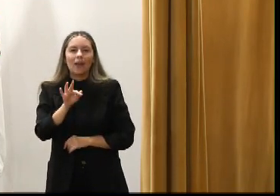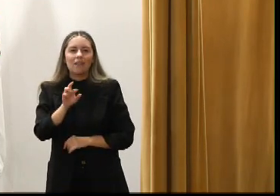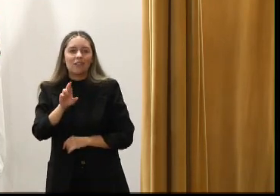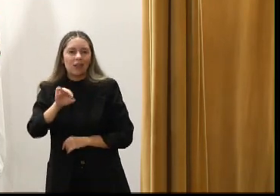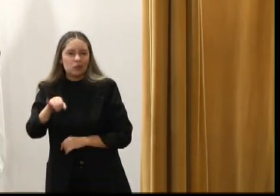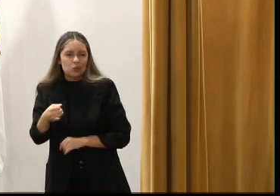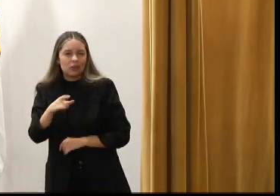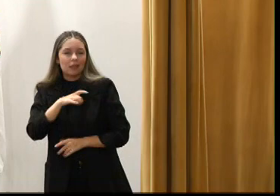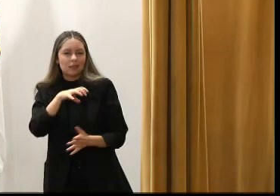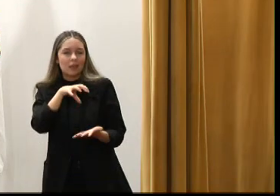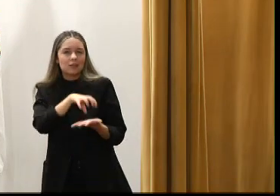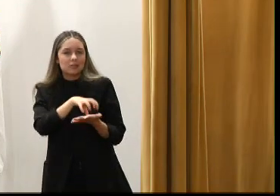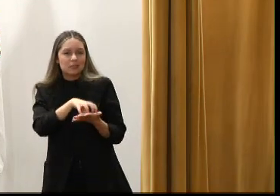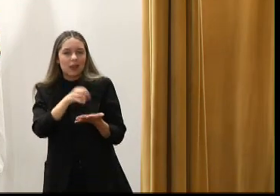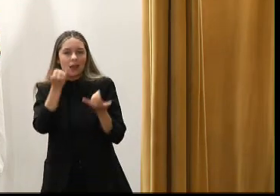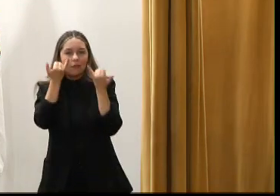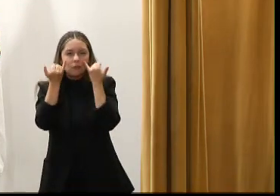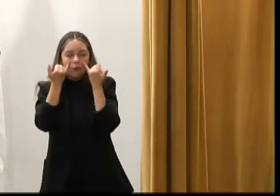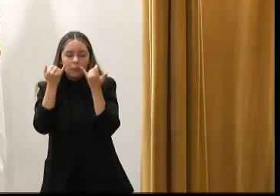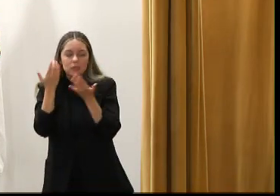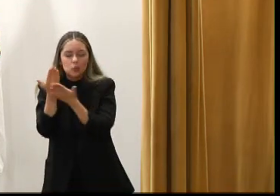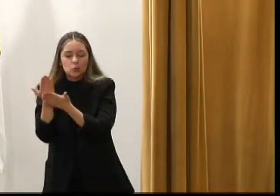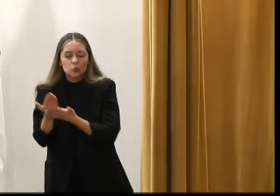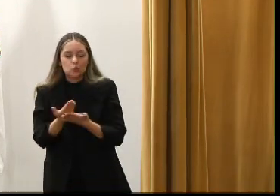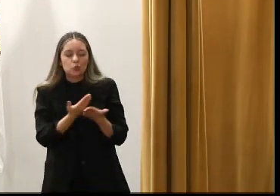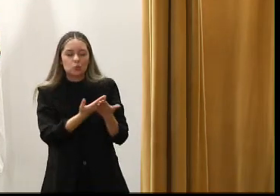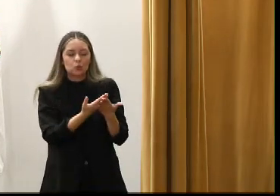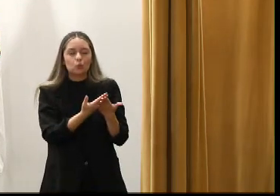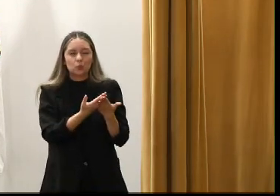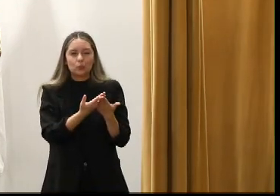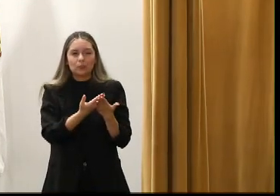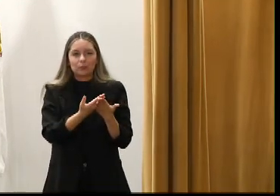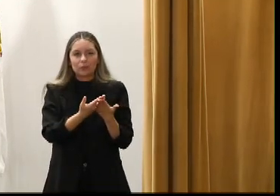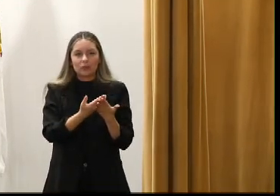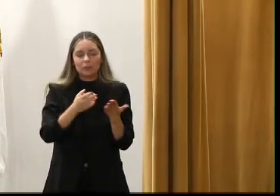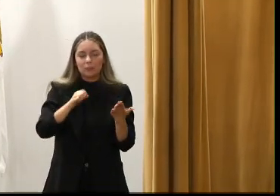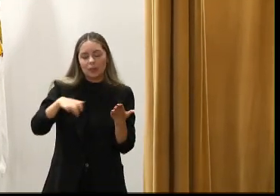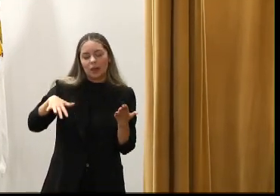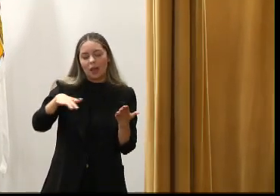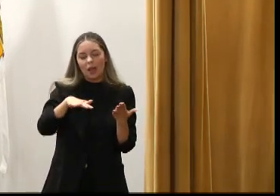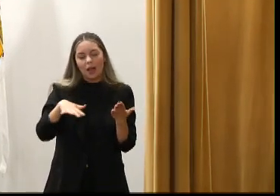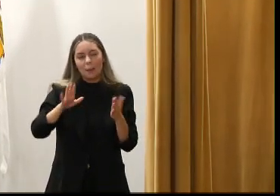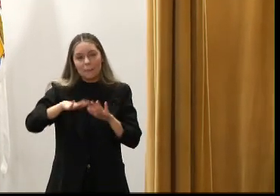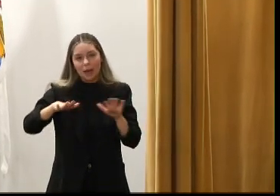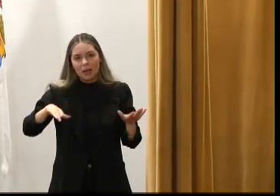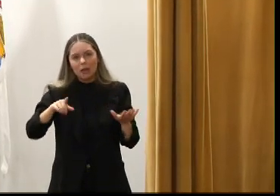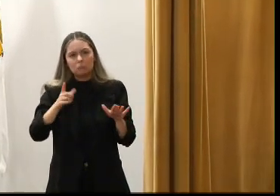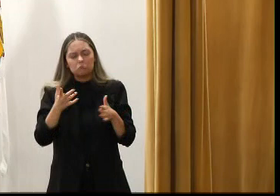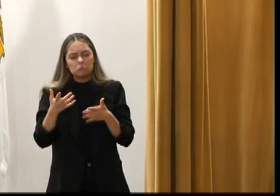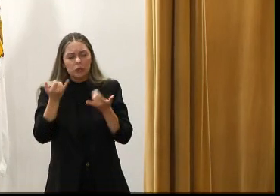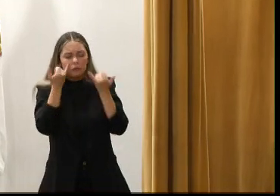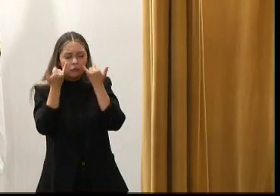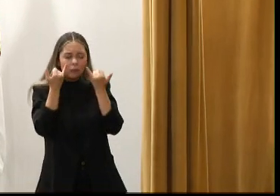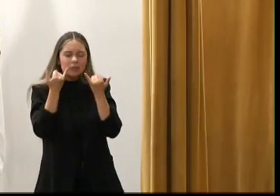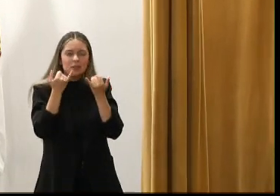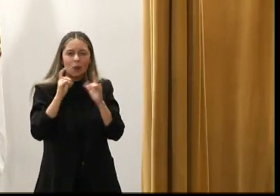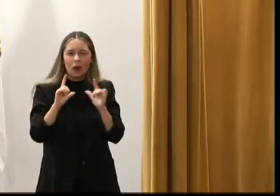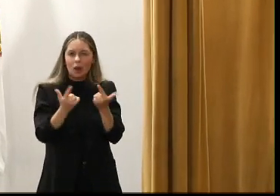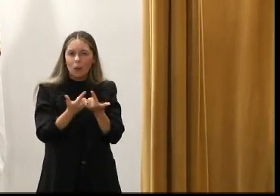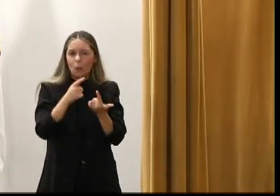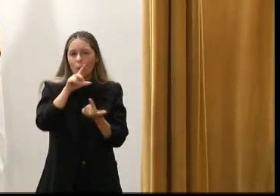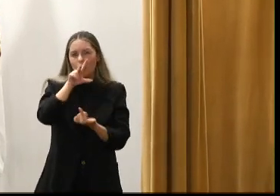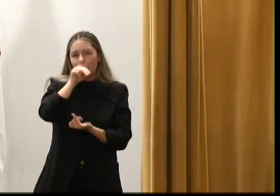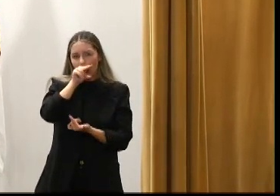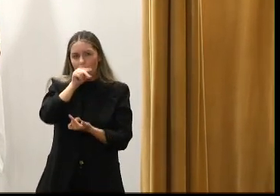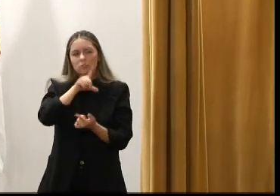importante que eles têm de oceanografia e estudos costeiros, que é o SECO. E eles fizeram um estudo, um diagnóstico para a Lagoa dos Patos, já faz alguns anos, está